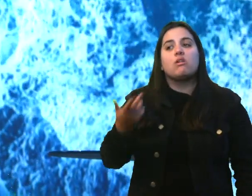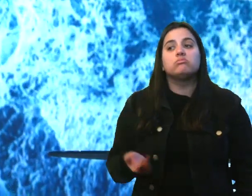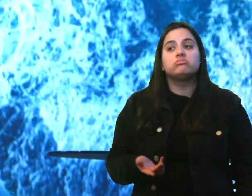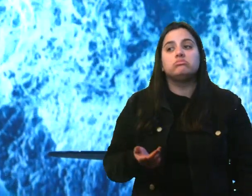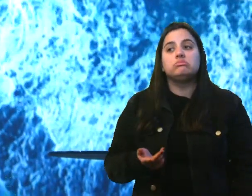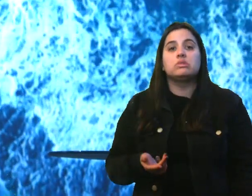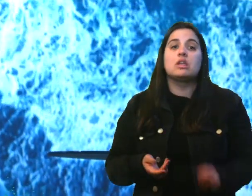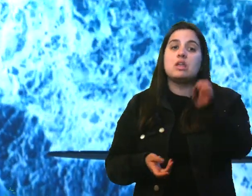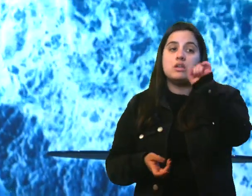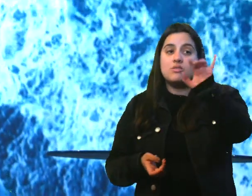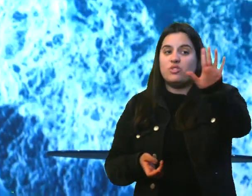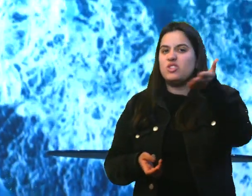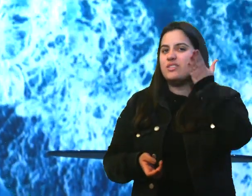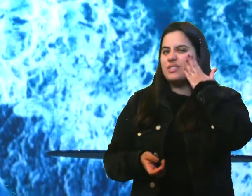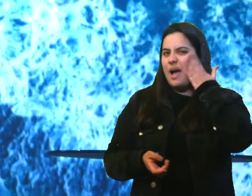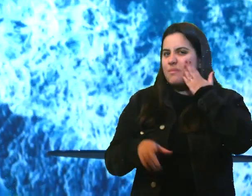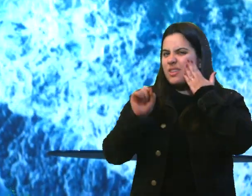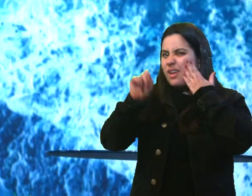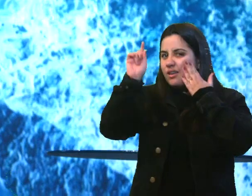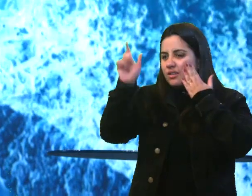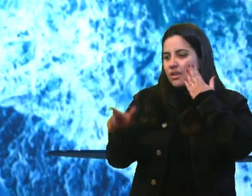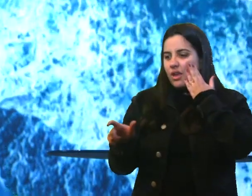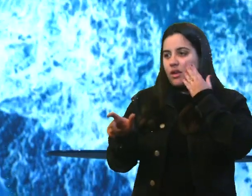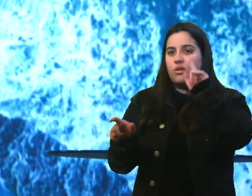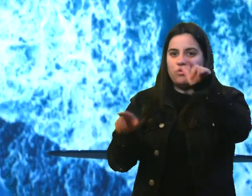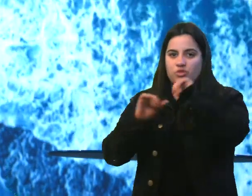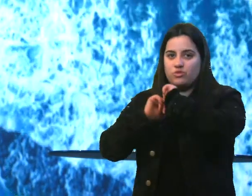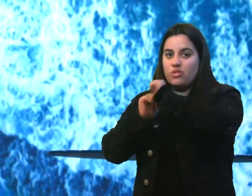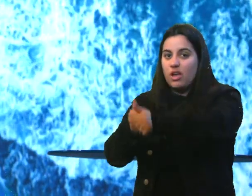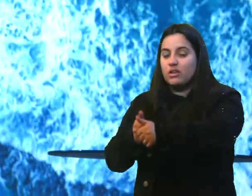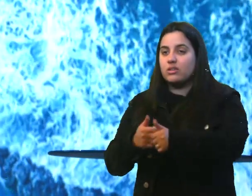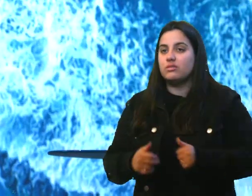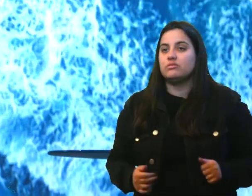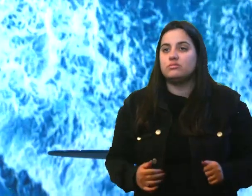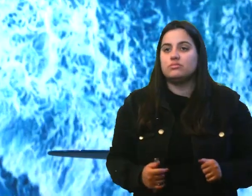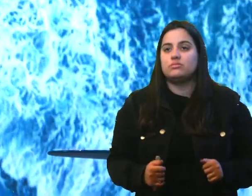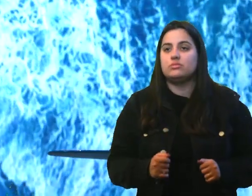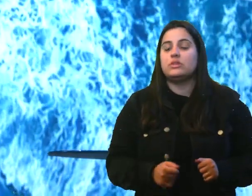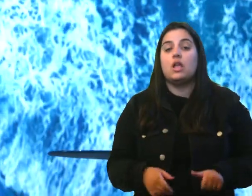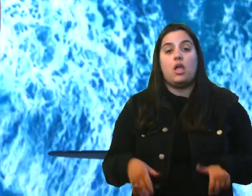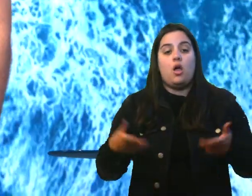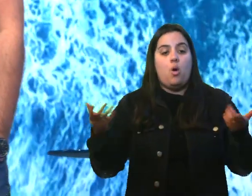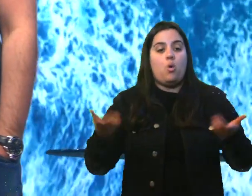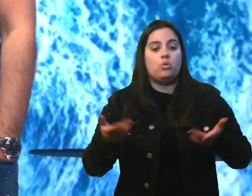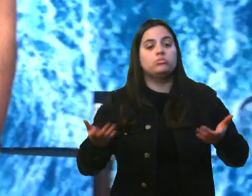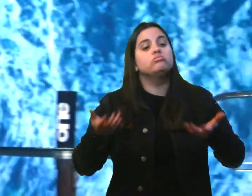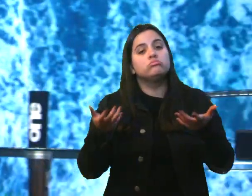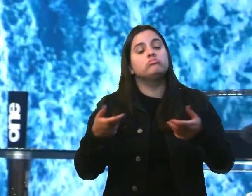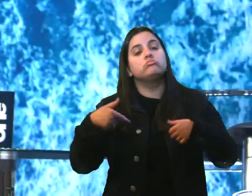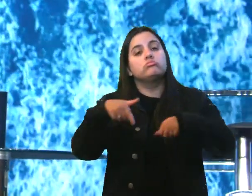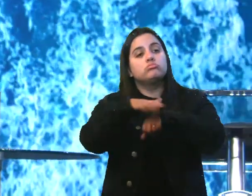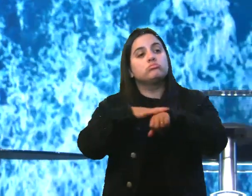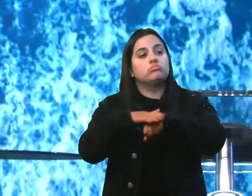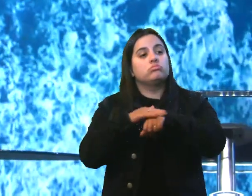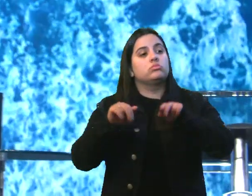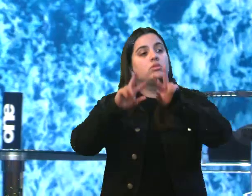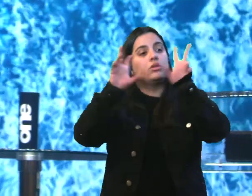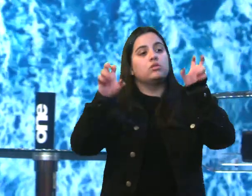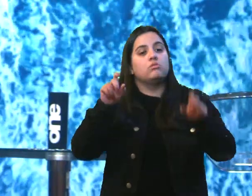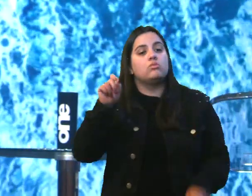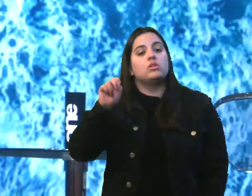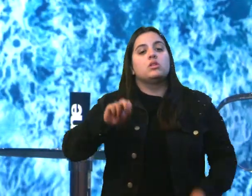Se você sabe quem é seu dono, você o segue. Hoje eu queria falar sobre isso. Sobre